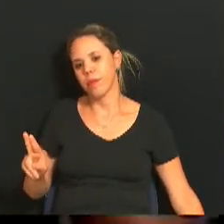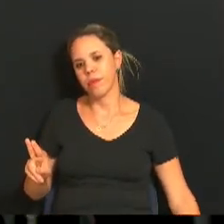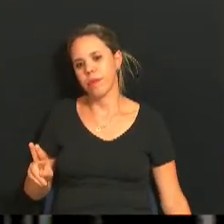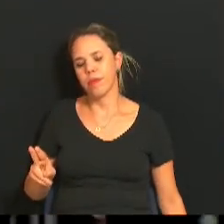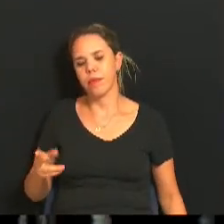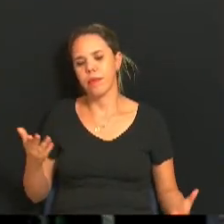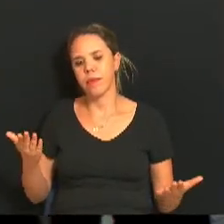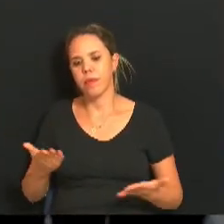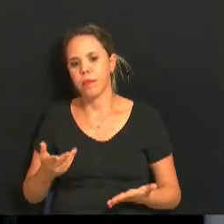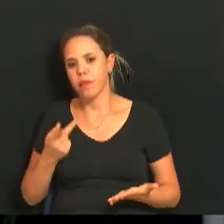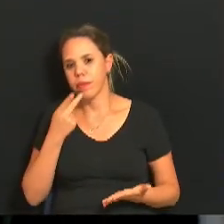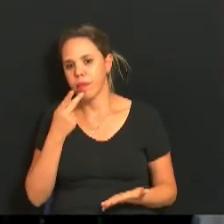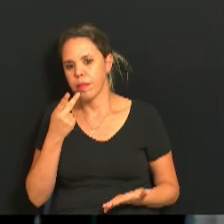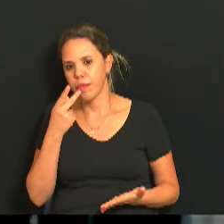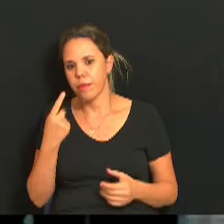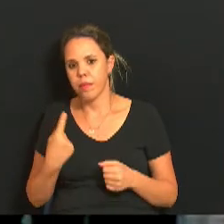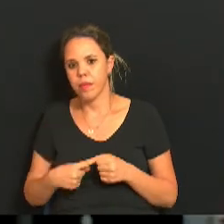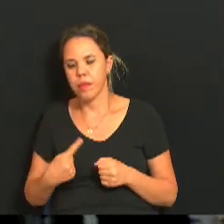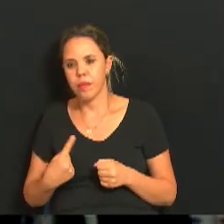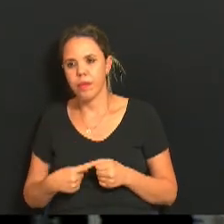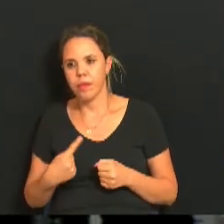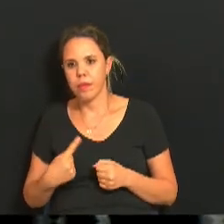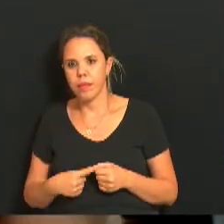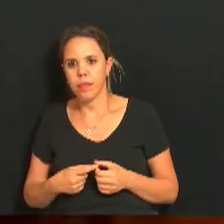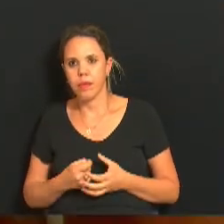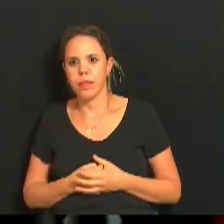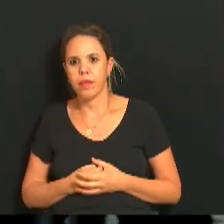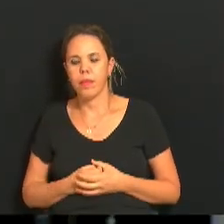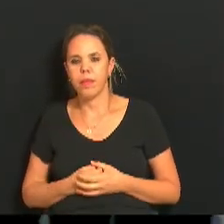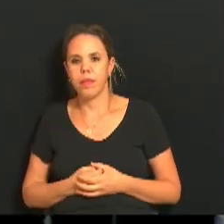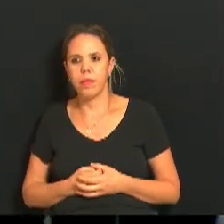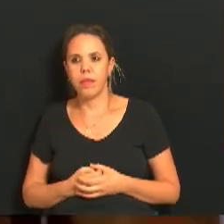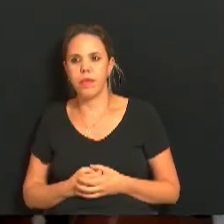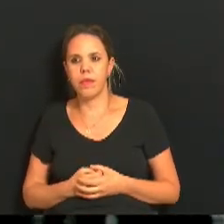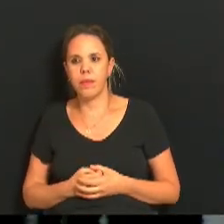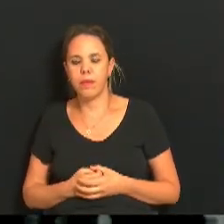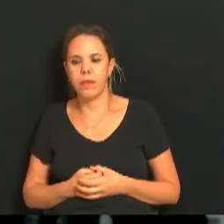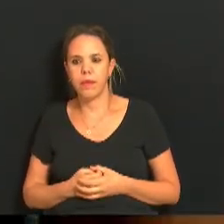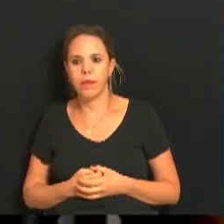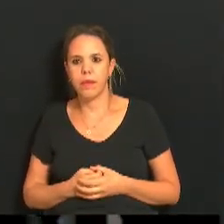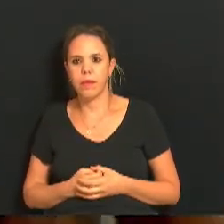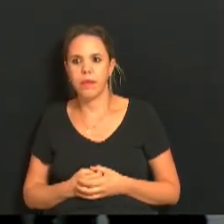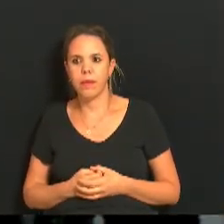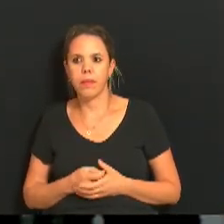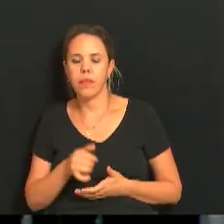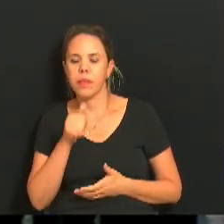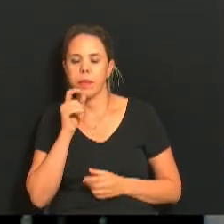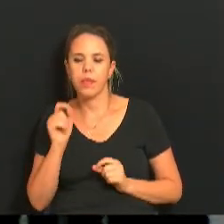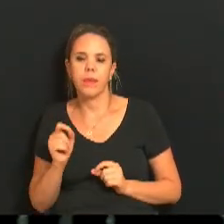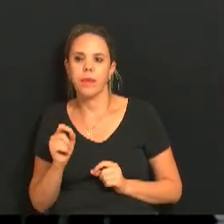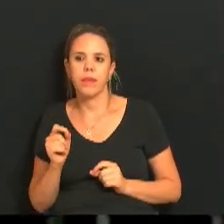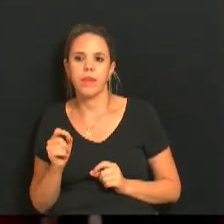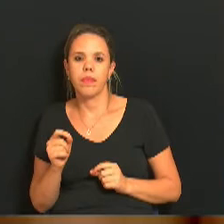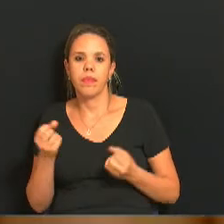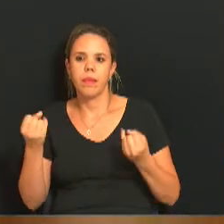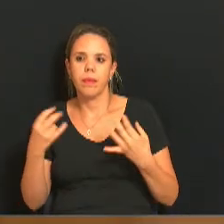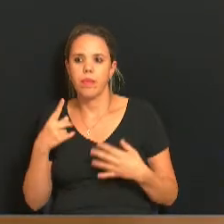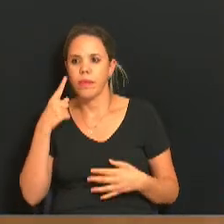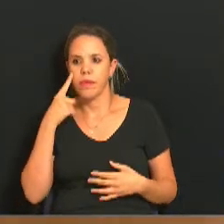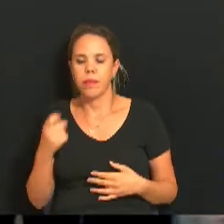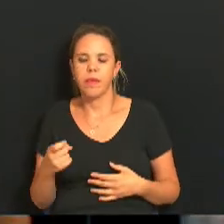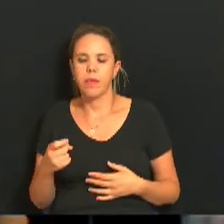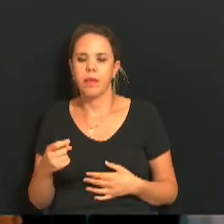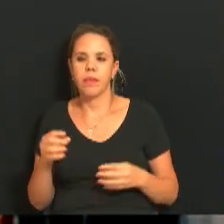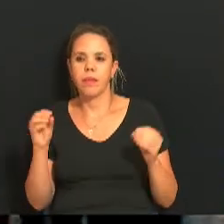agora a Municipalidade né é a título de rei é a ficar nossa igreja nós